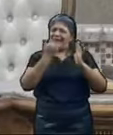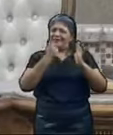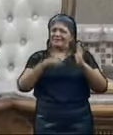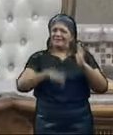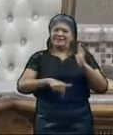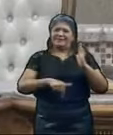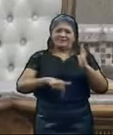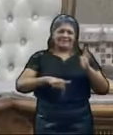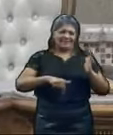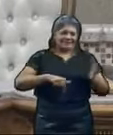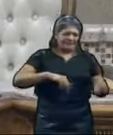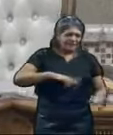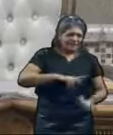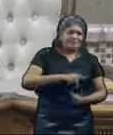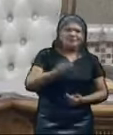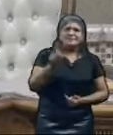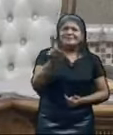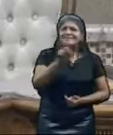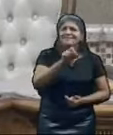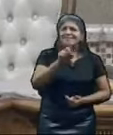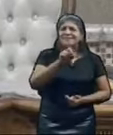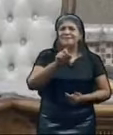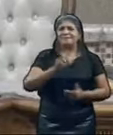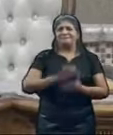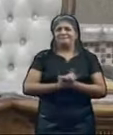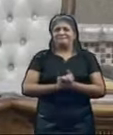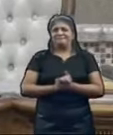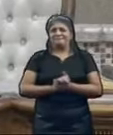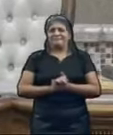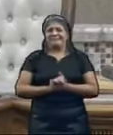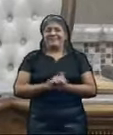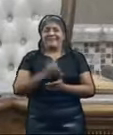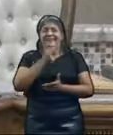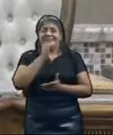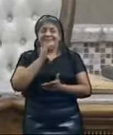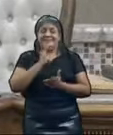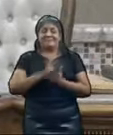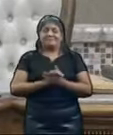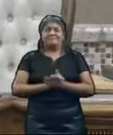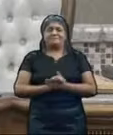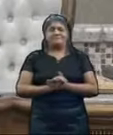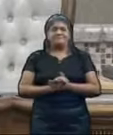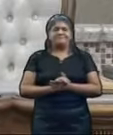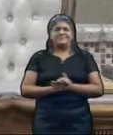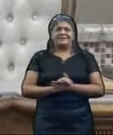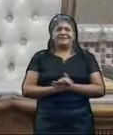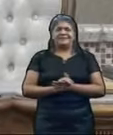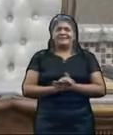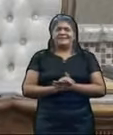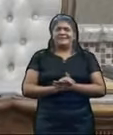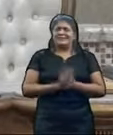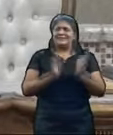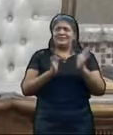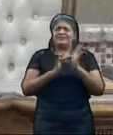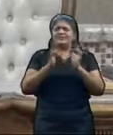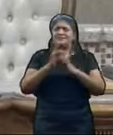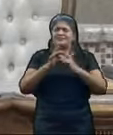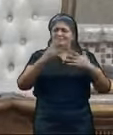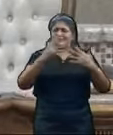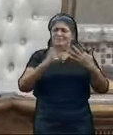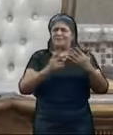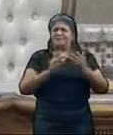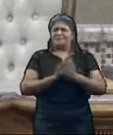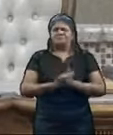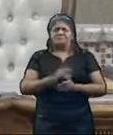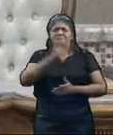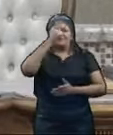em Jesus está dizendo para mim para o seguinte não Me sigam pelo material Eu dispenso